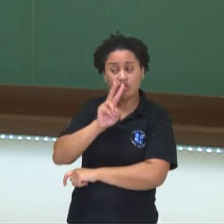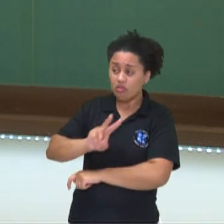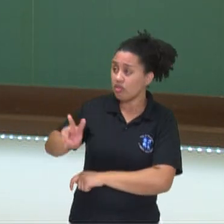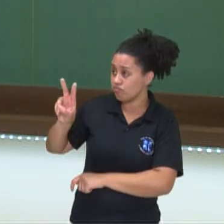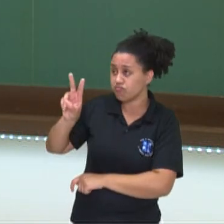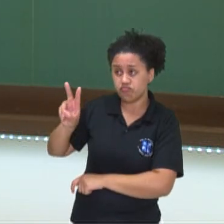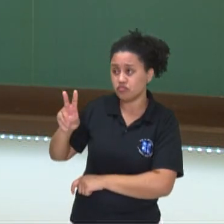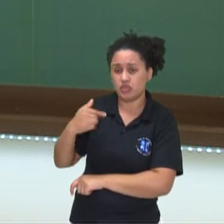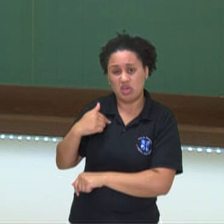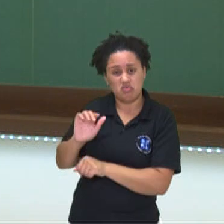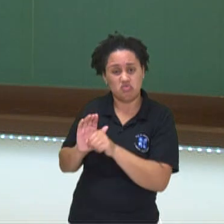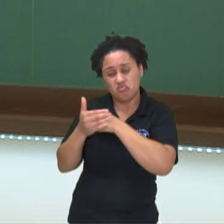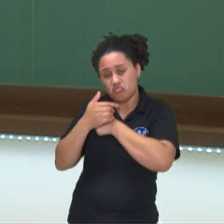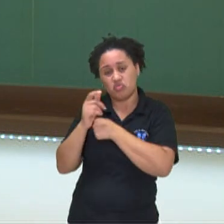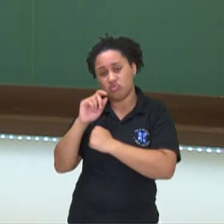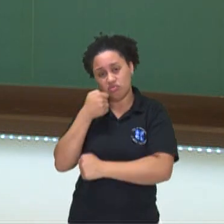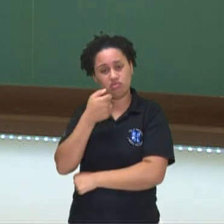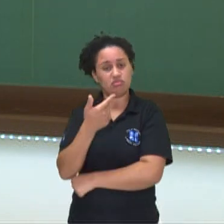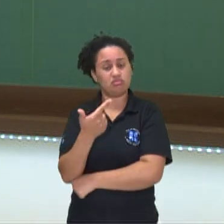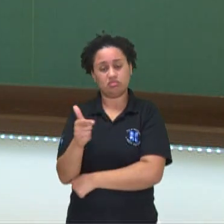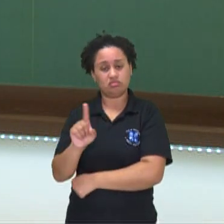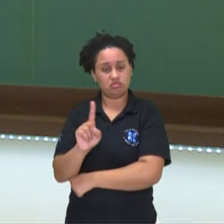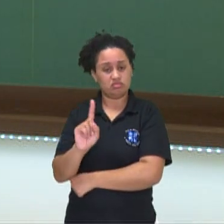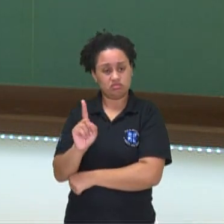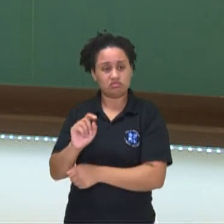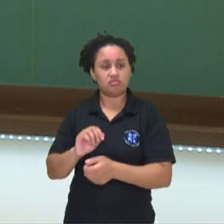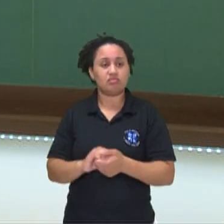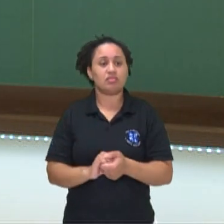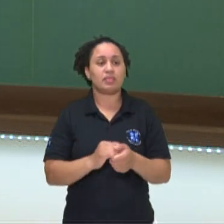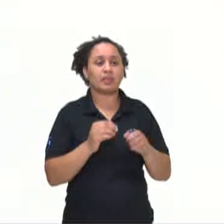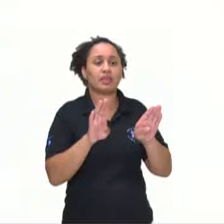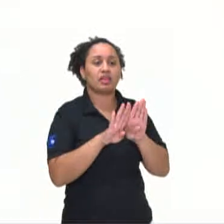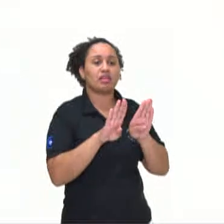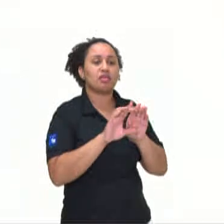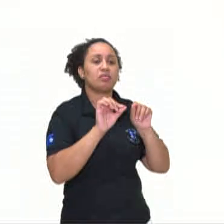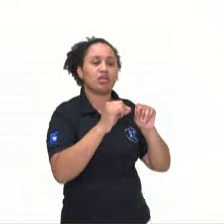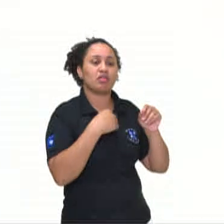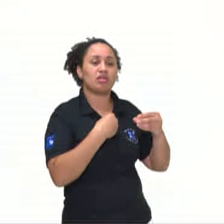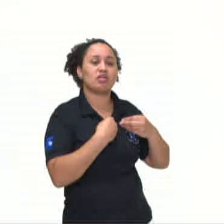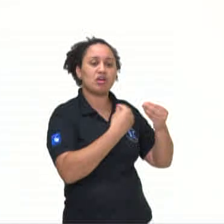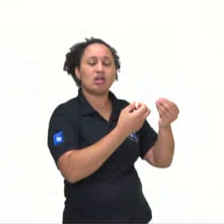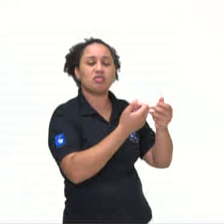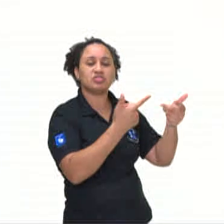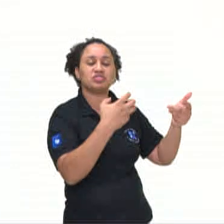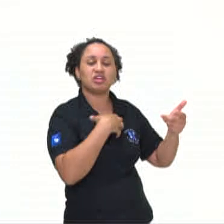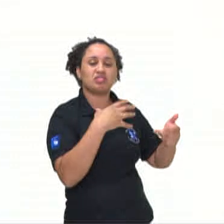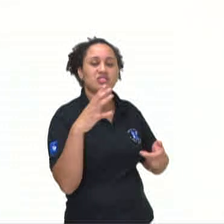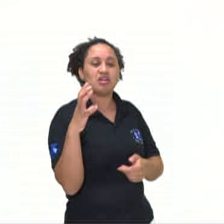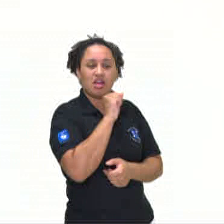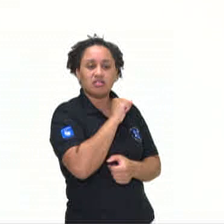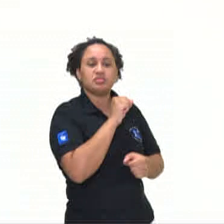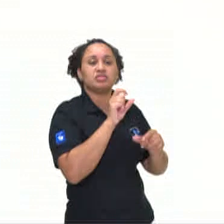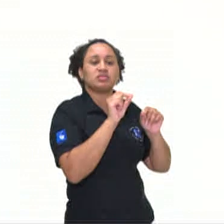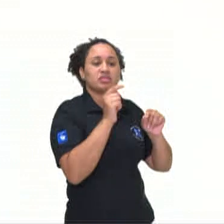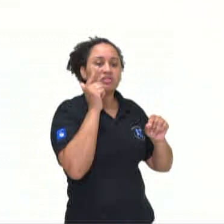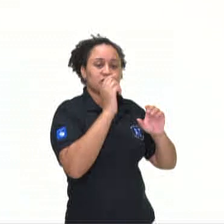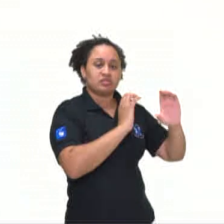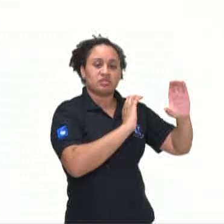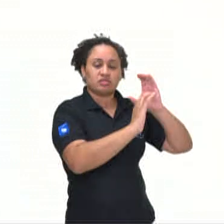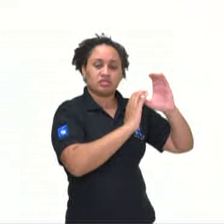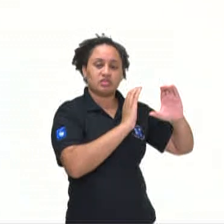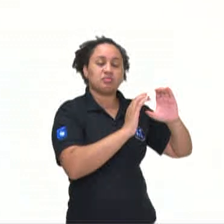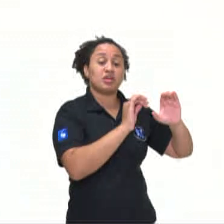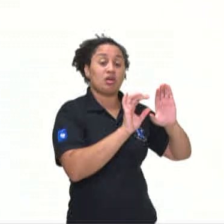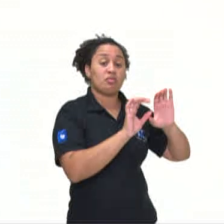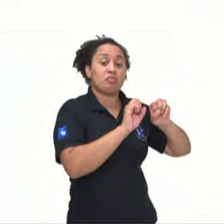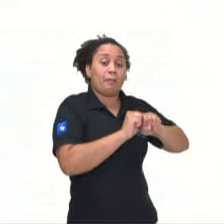rede vão ter acesso àquelas informações. Ou ainda, oferece uma forma rápida e eficaz de comunicar algo para